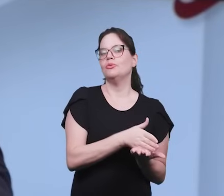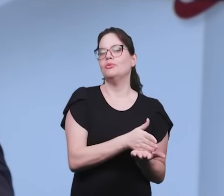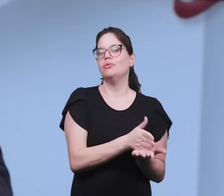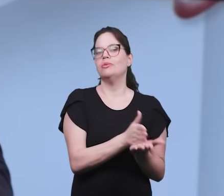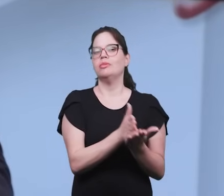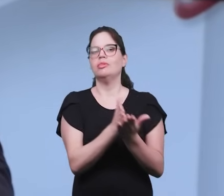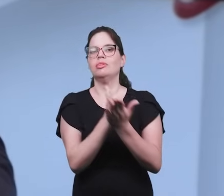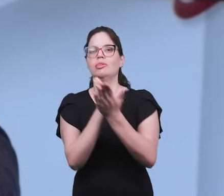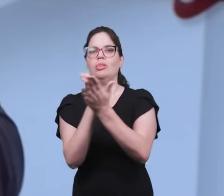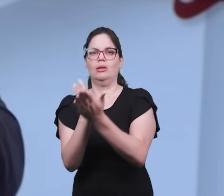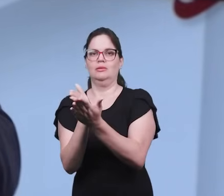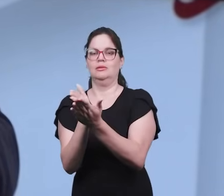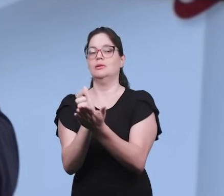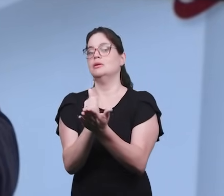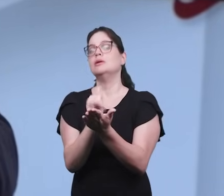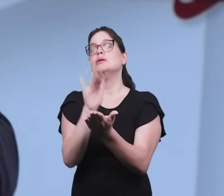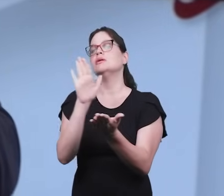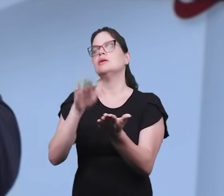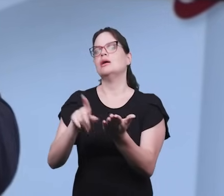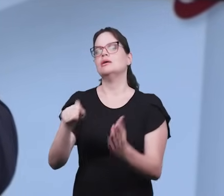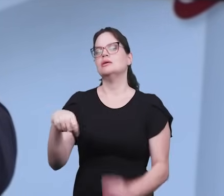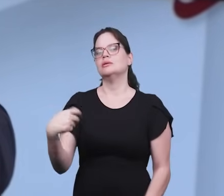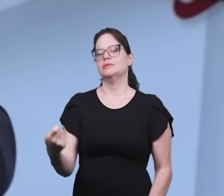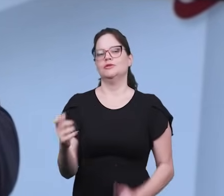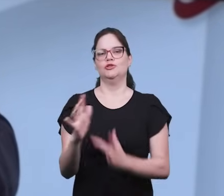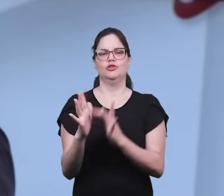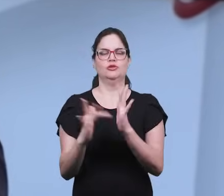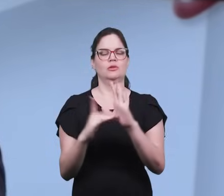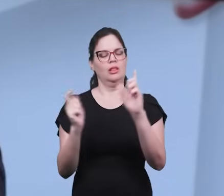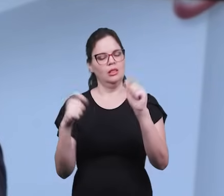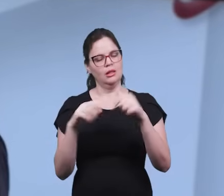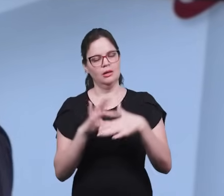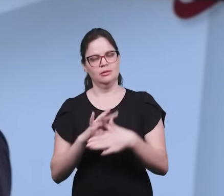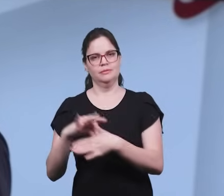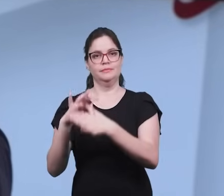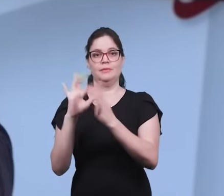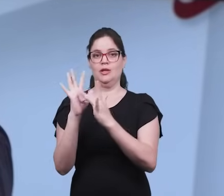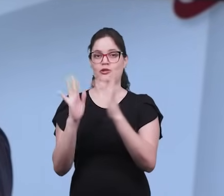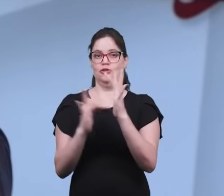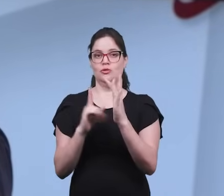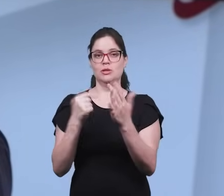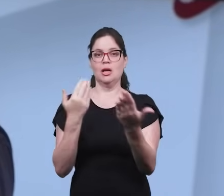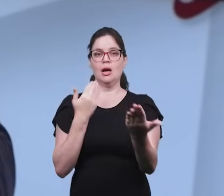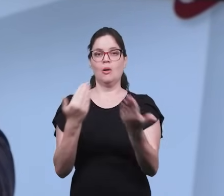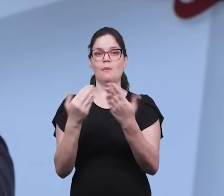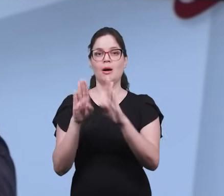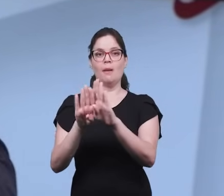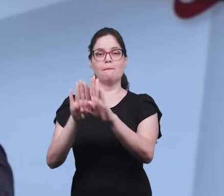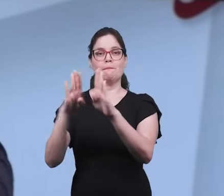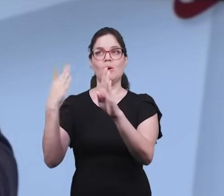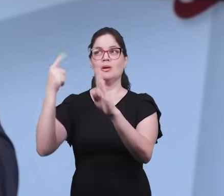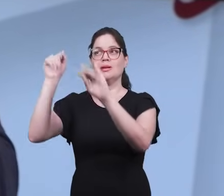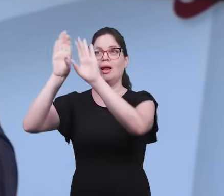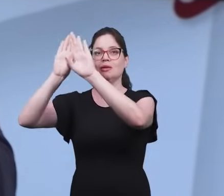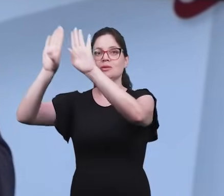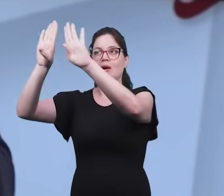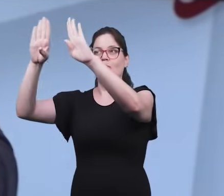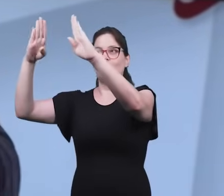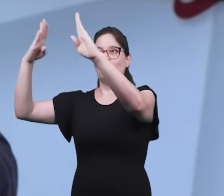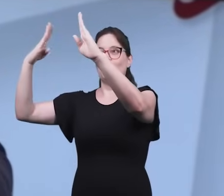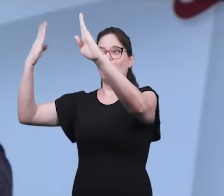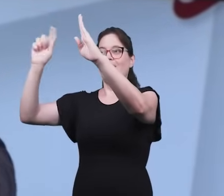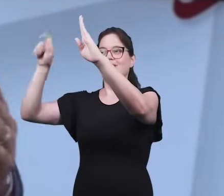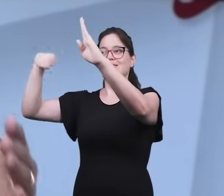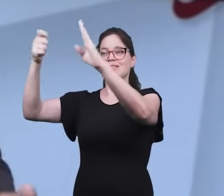escuridão. Só há uma porta: Jesus. Jesus é a porta que está aberta. O Evangelho